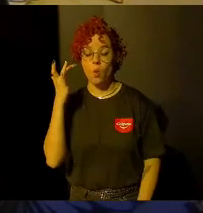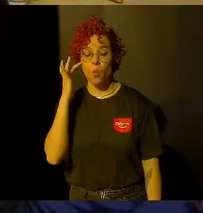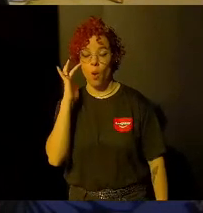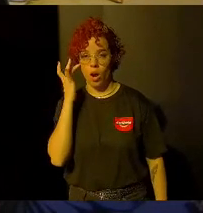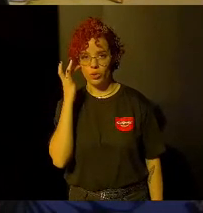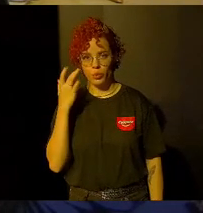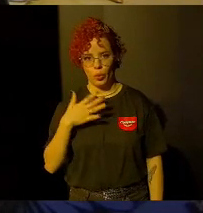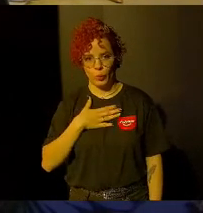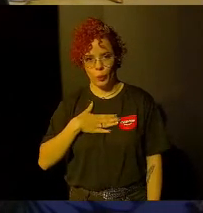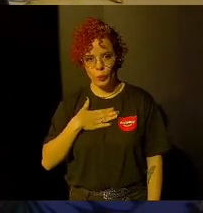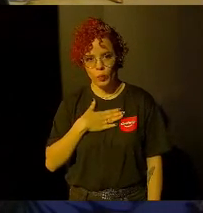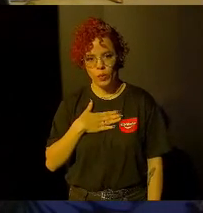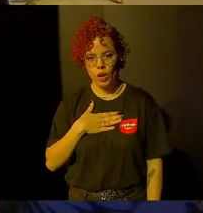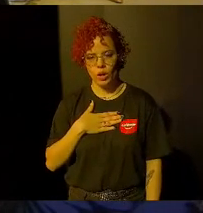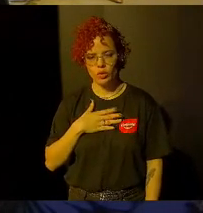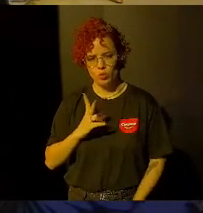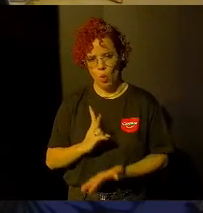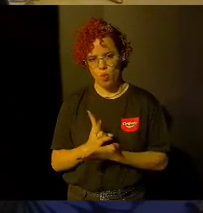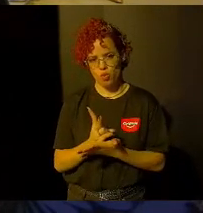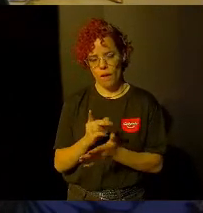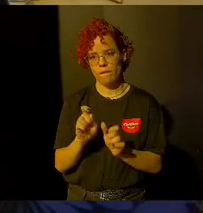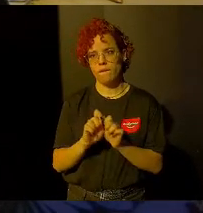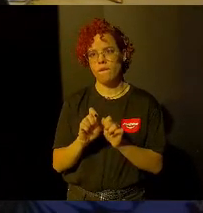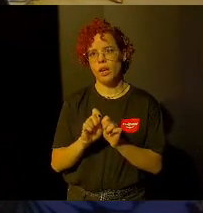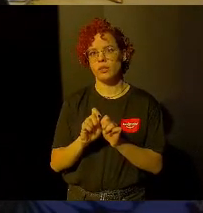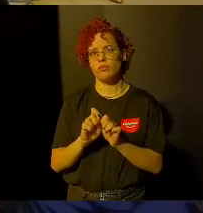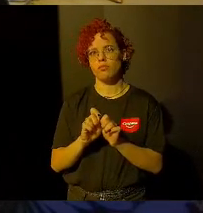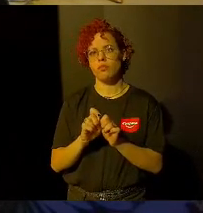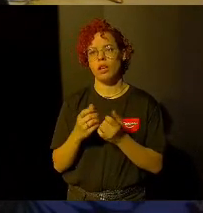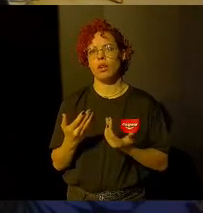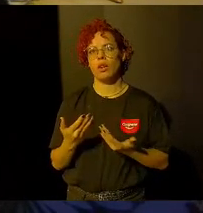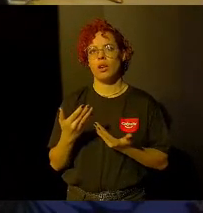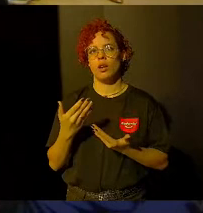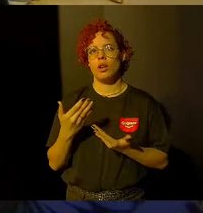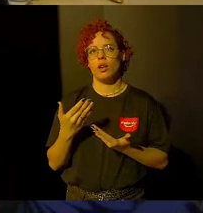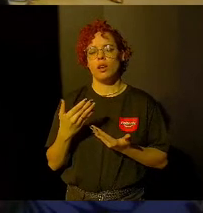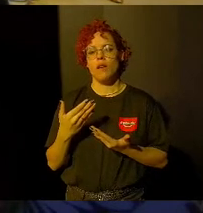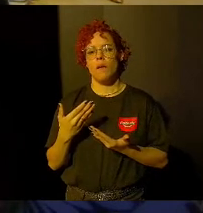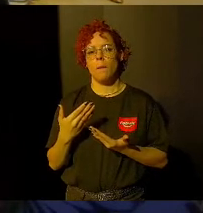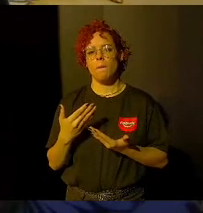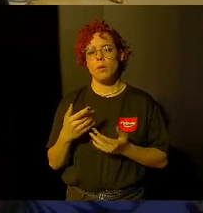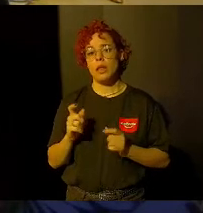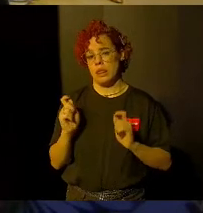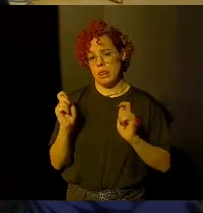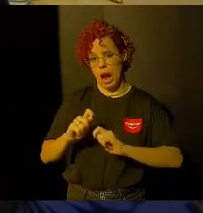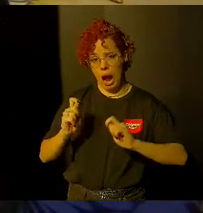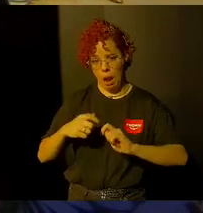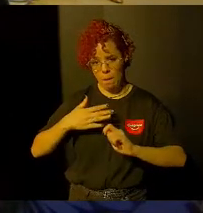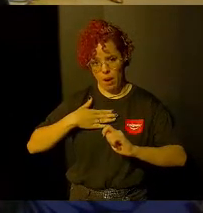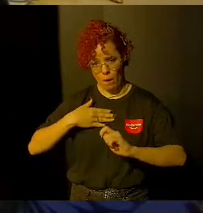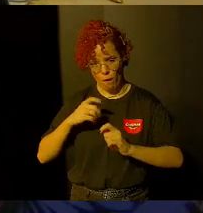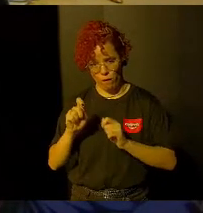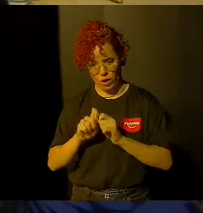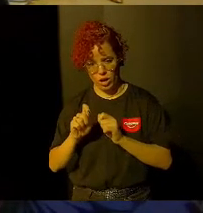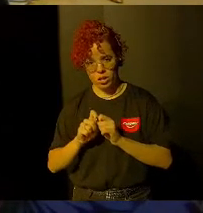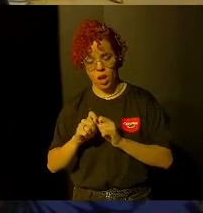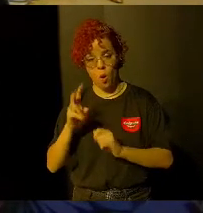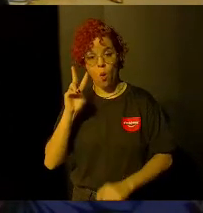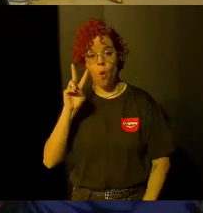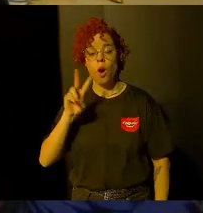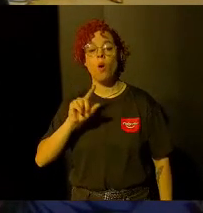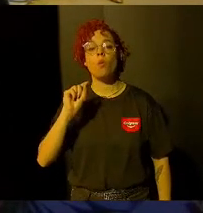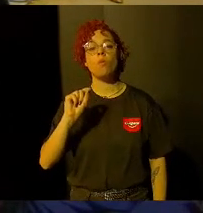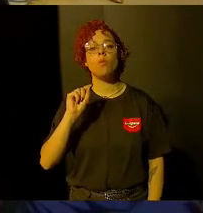Eu Gostaria de continuar fazendo enquanto me for dado fazer é olhar